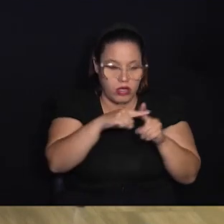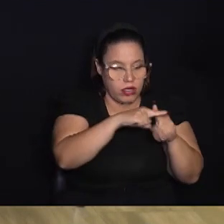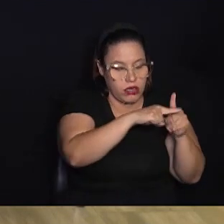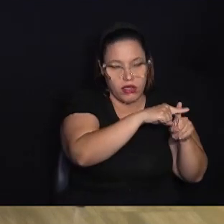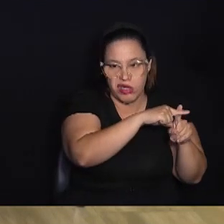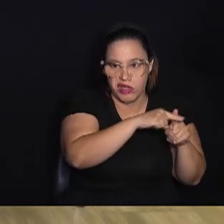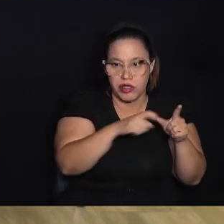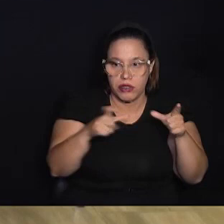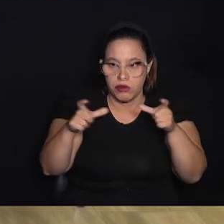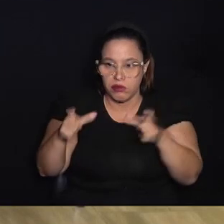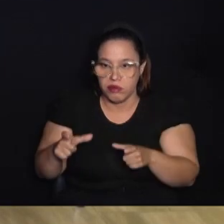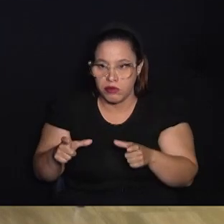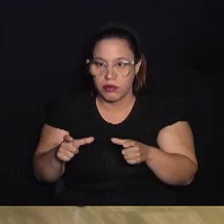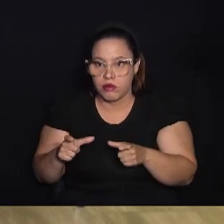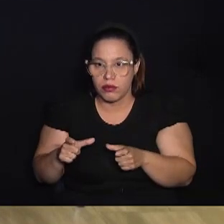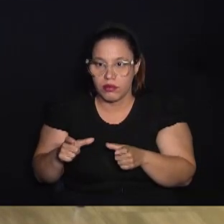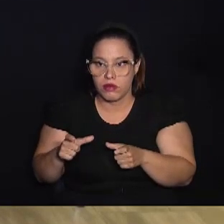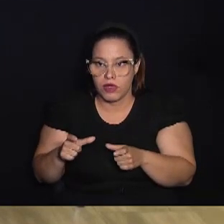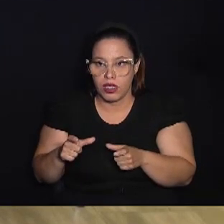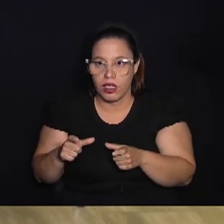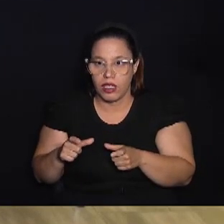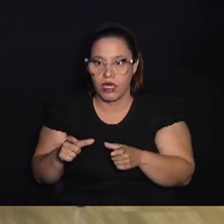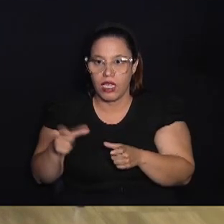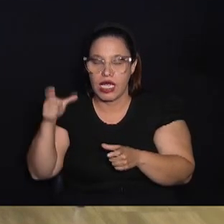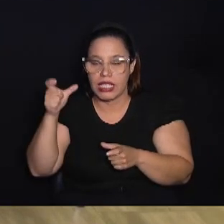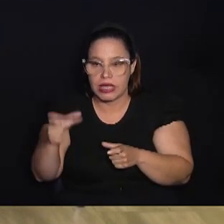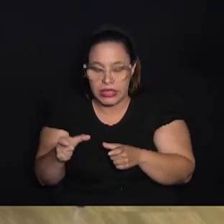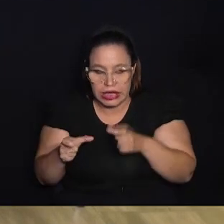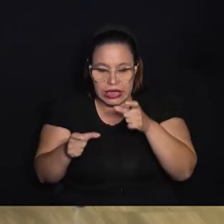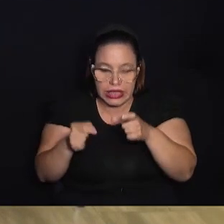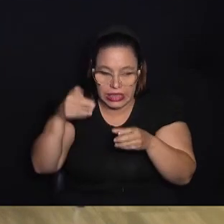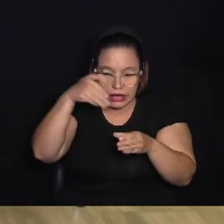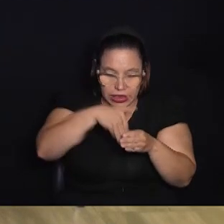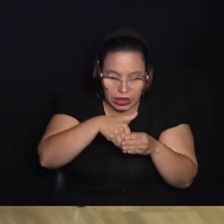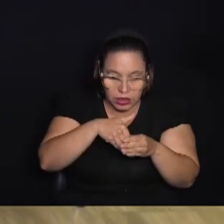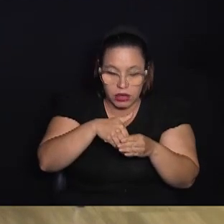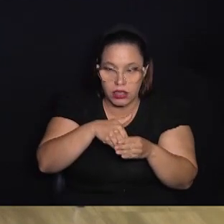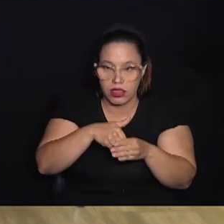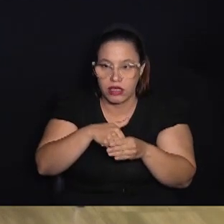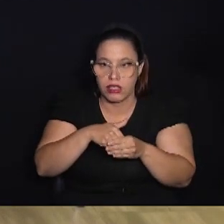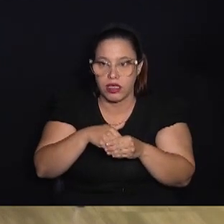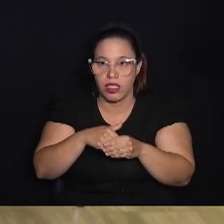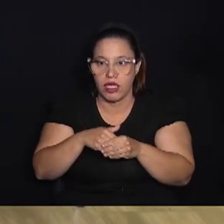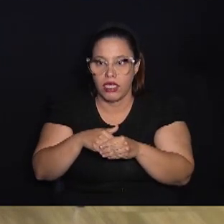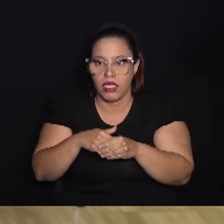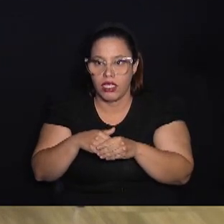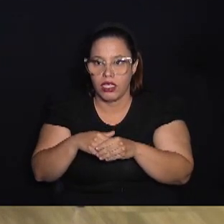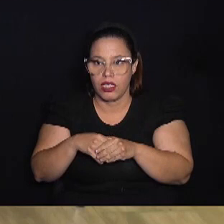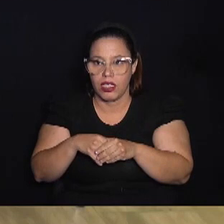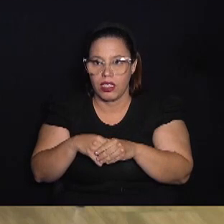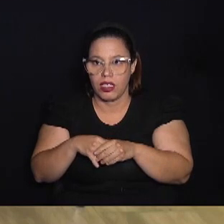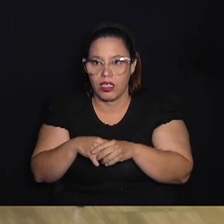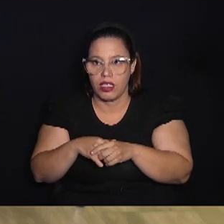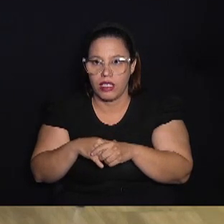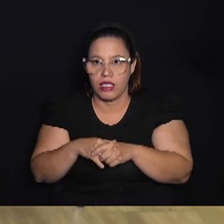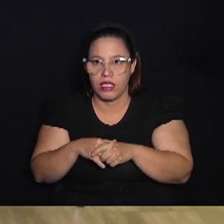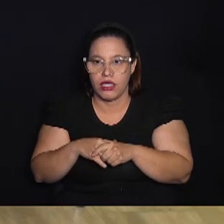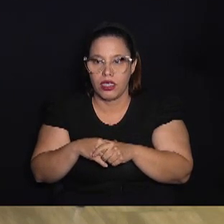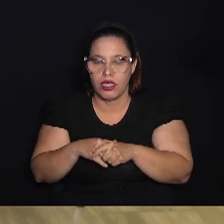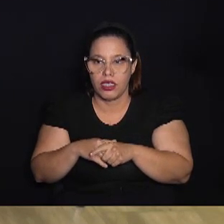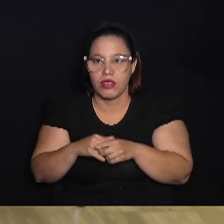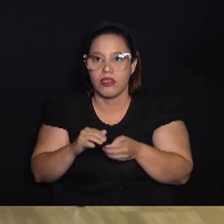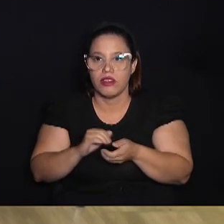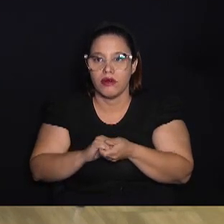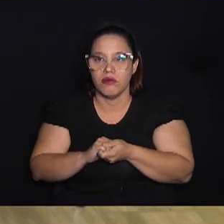cemitério onde Na verdade foram sepultados esses restos mortais então não foi um avião Não é que tinha gente que não são os argentinos que